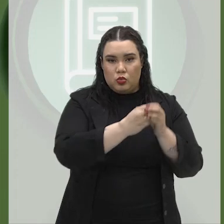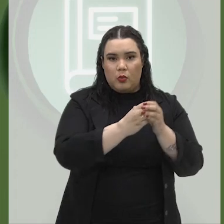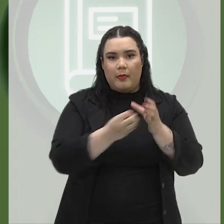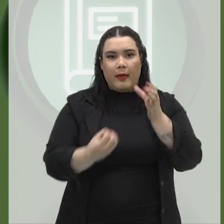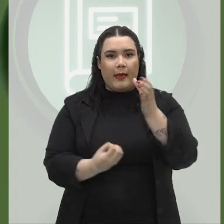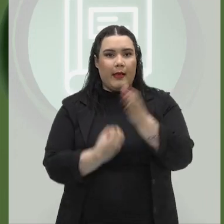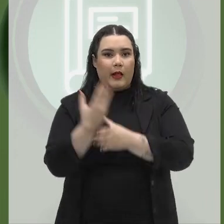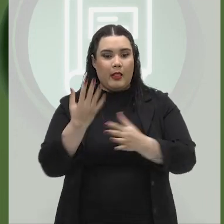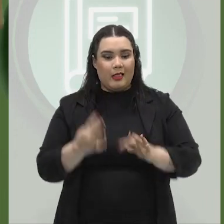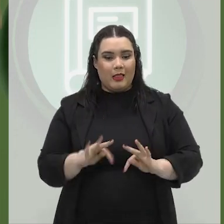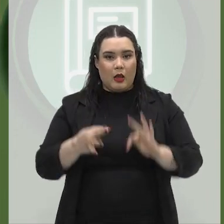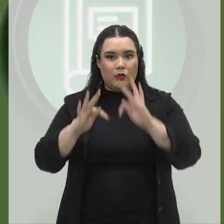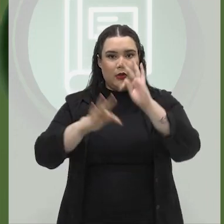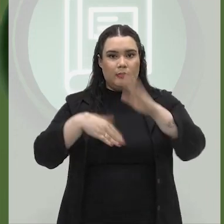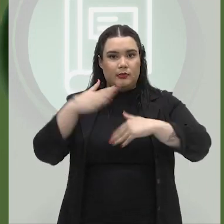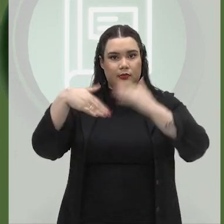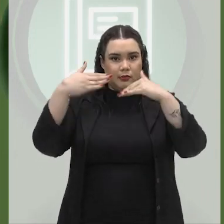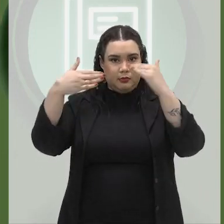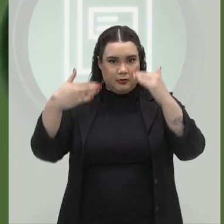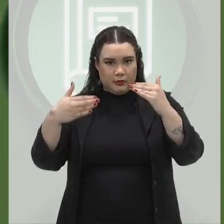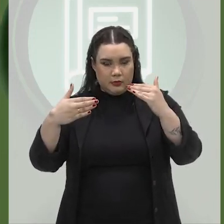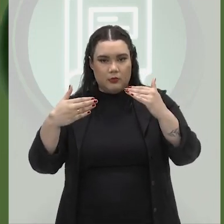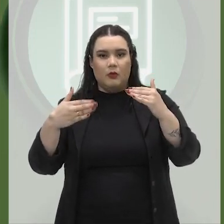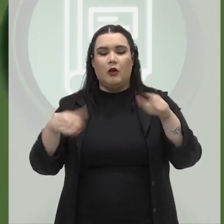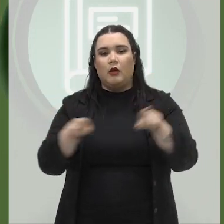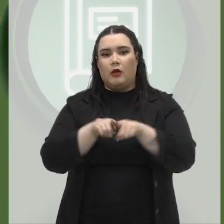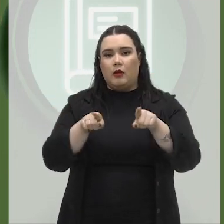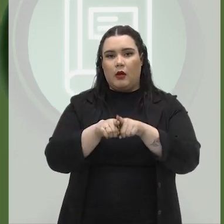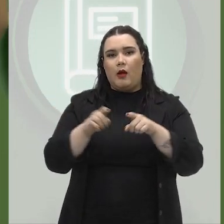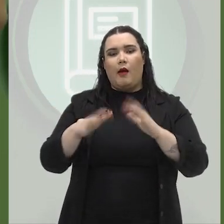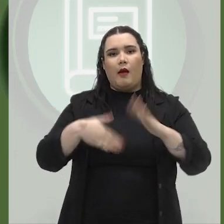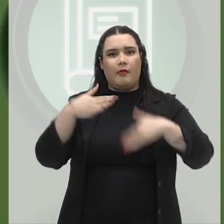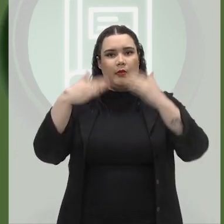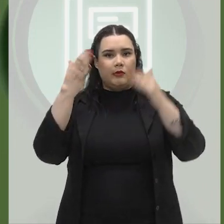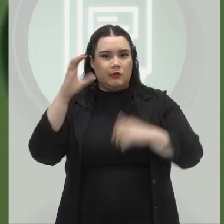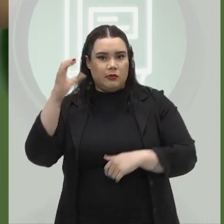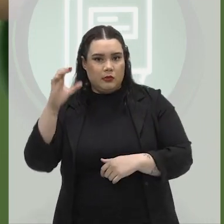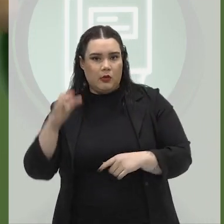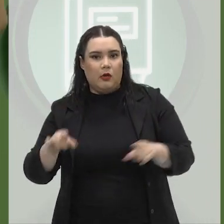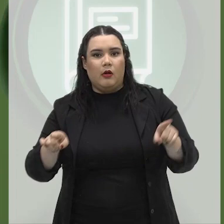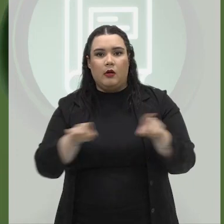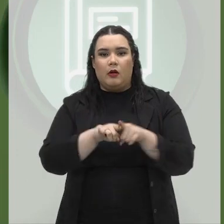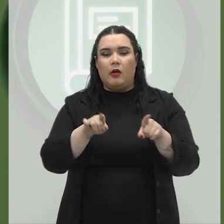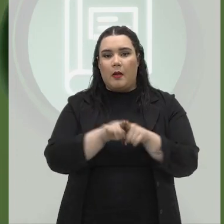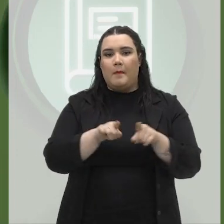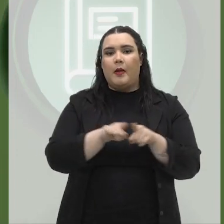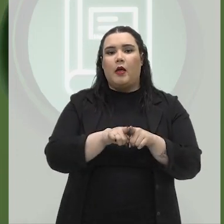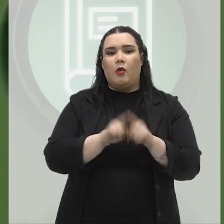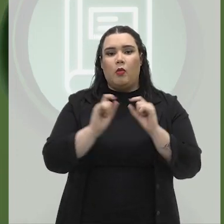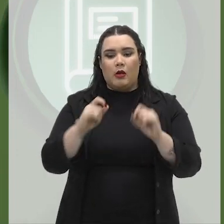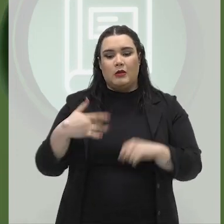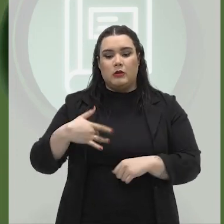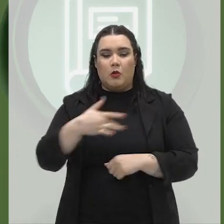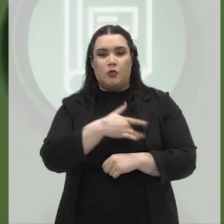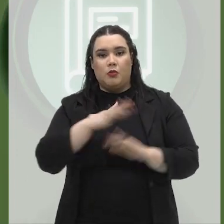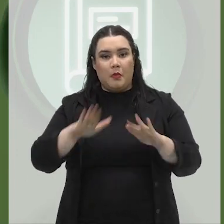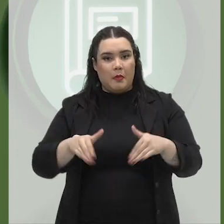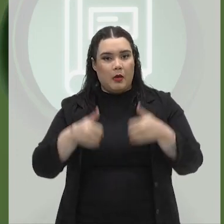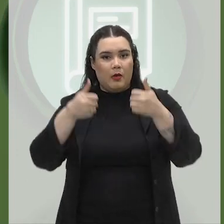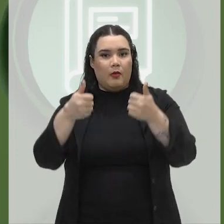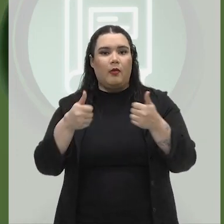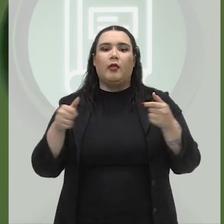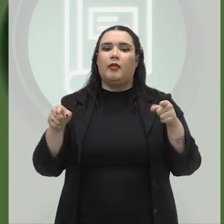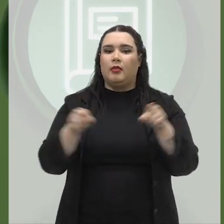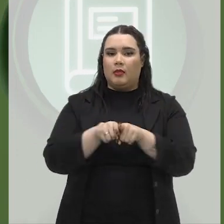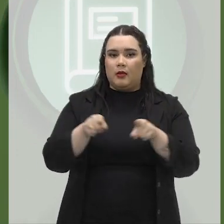avanços tecnológicos, não só avanços científicos, não só melhorias na saúde, como